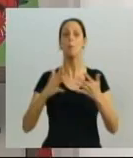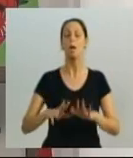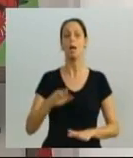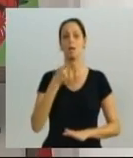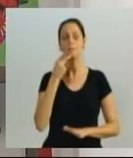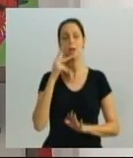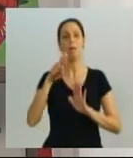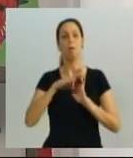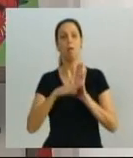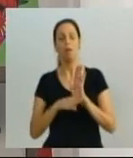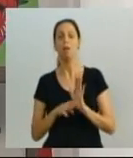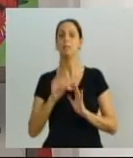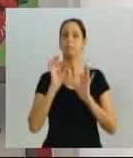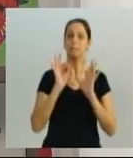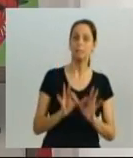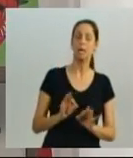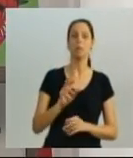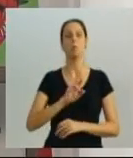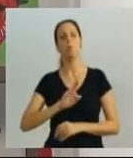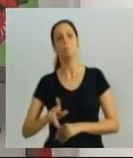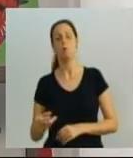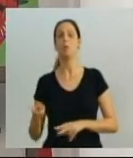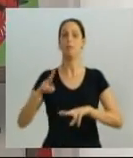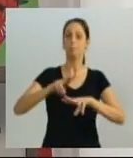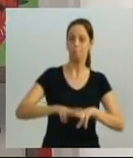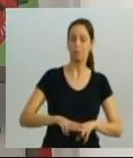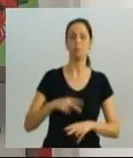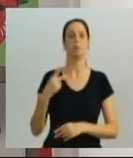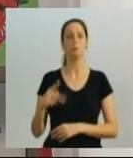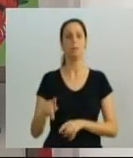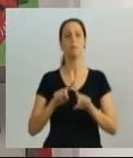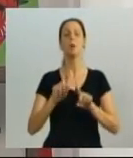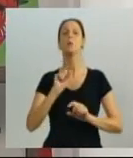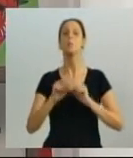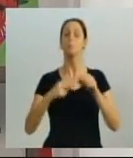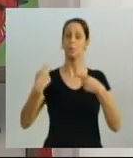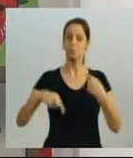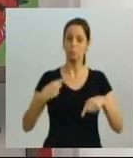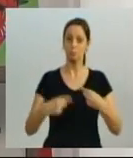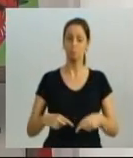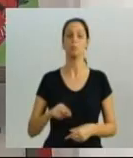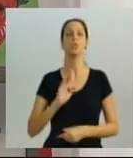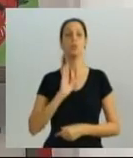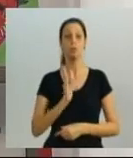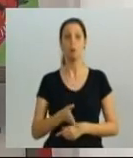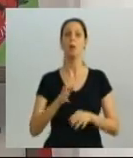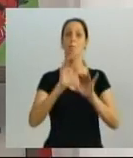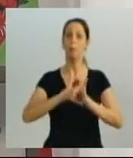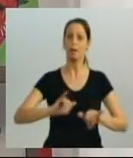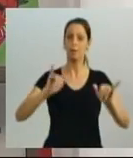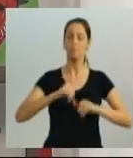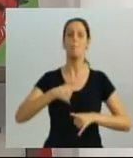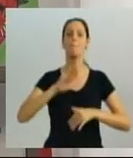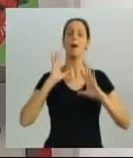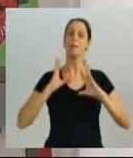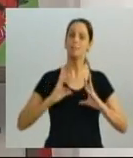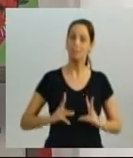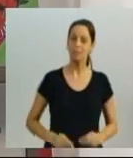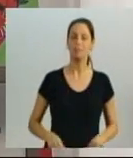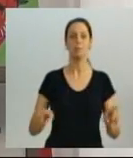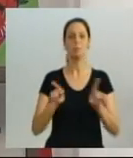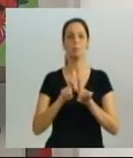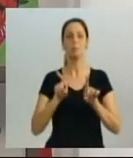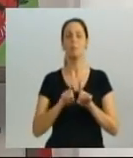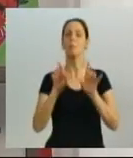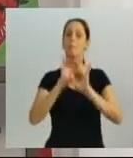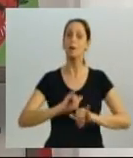da prisão ou não, mas o que eu quero trazer à discussão é que, tendo uma campanha mais limpa, tendo uma